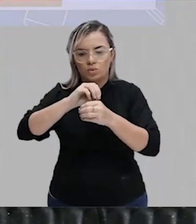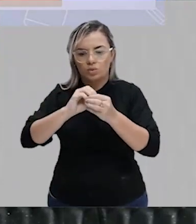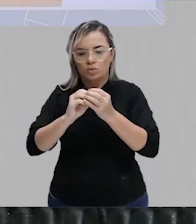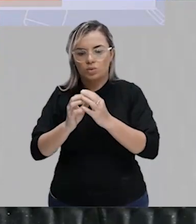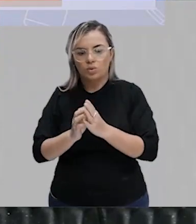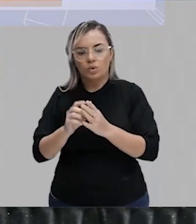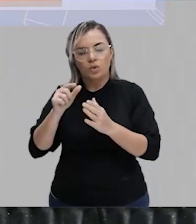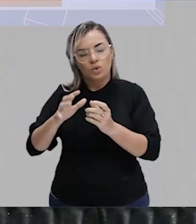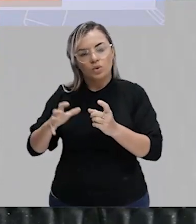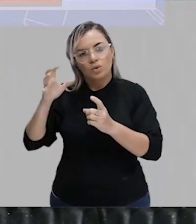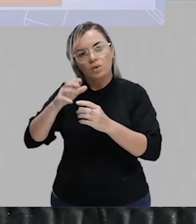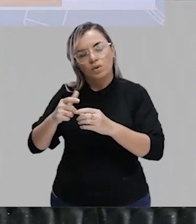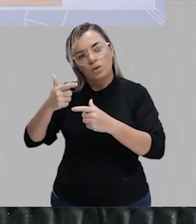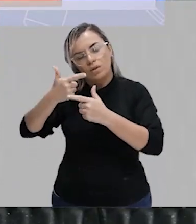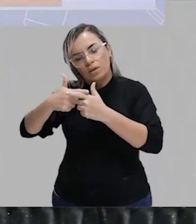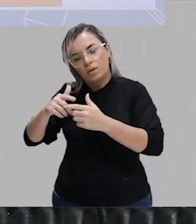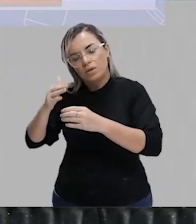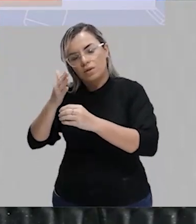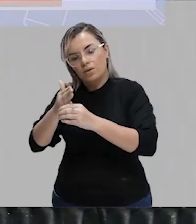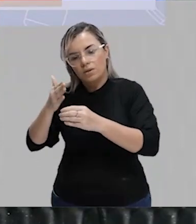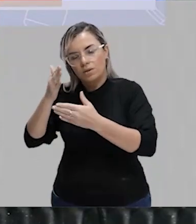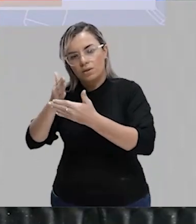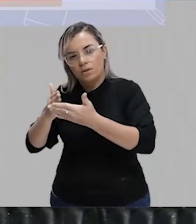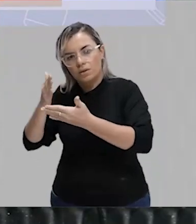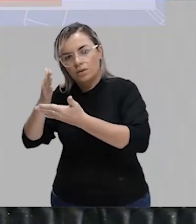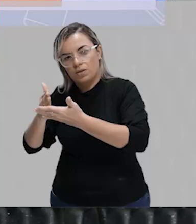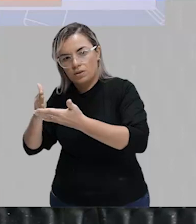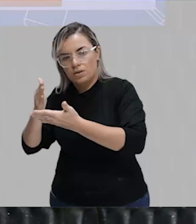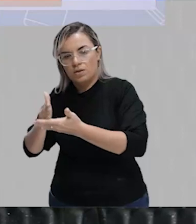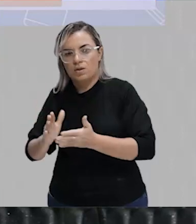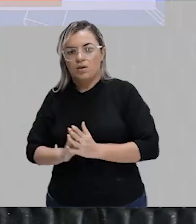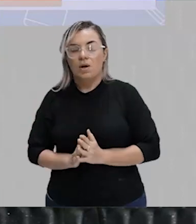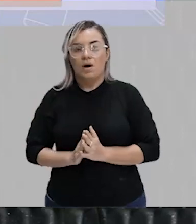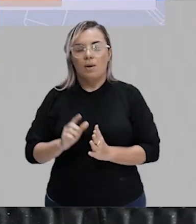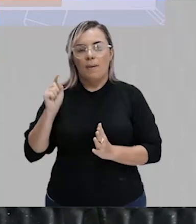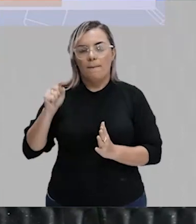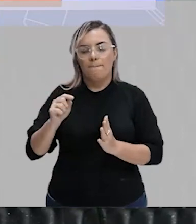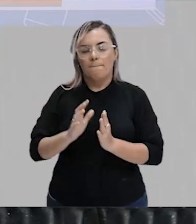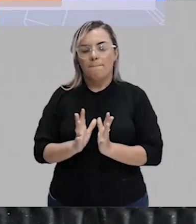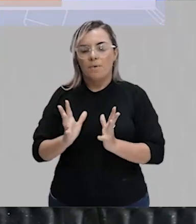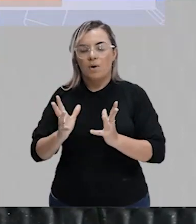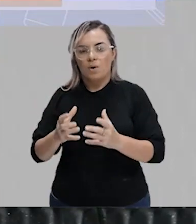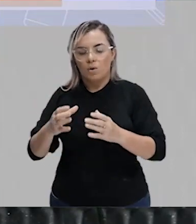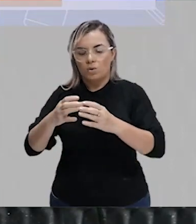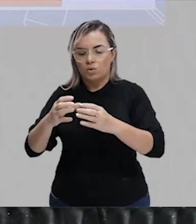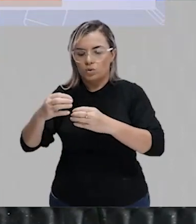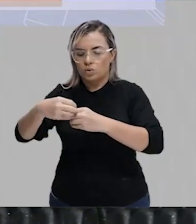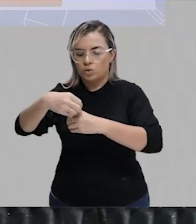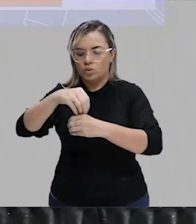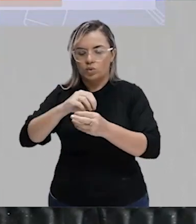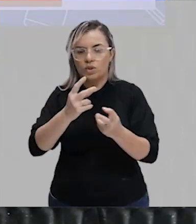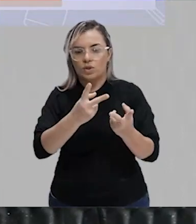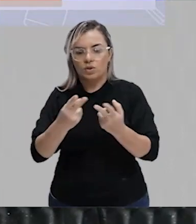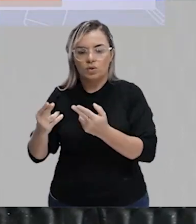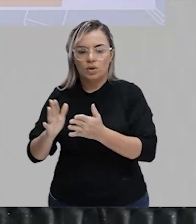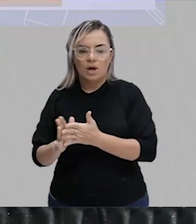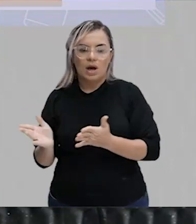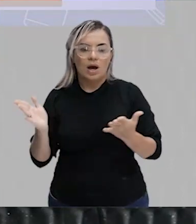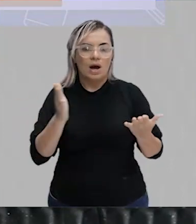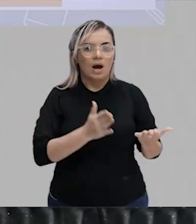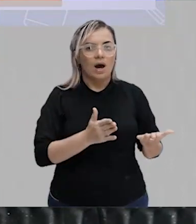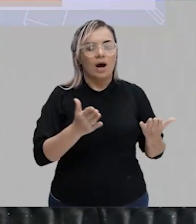é igual, por quê? Forma célula de mesmo tamanho. Agora, vamos ver o ovo do tipo telolesto.